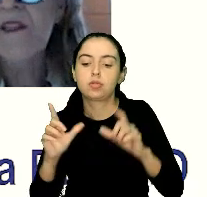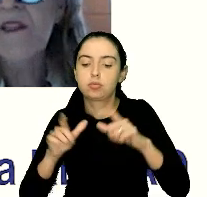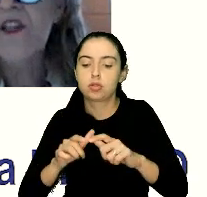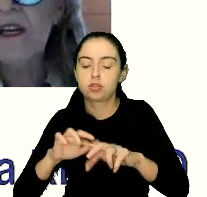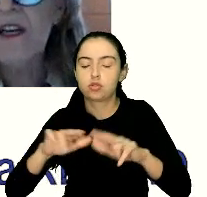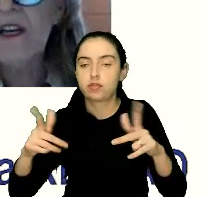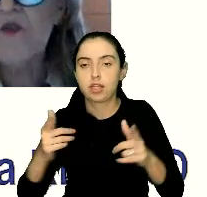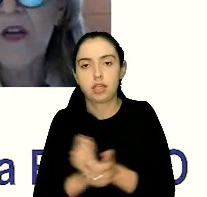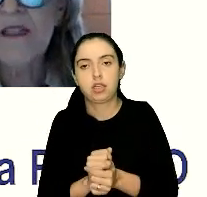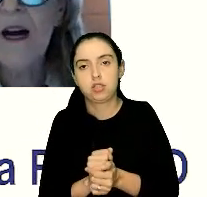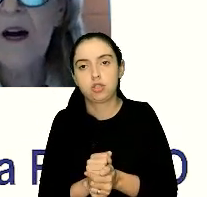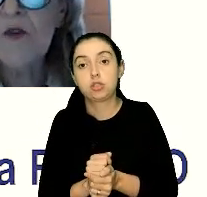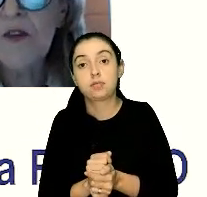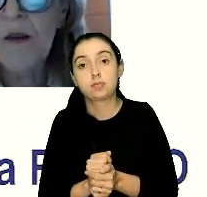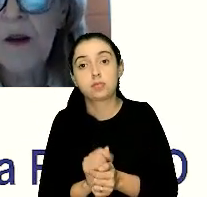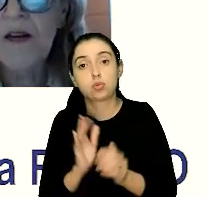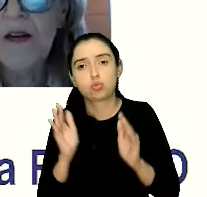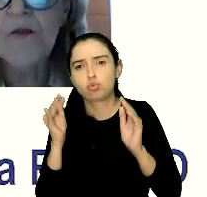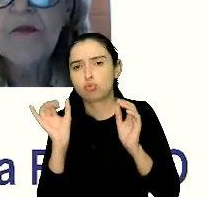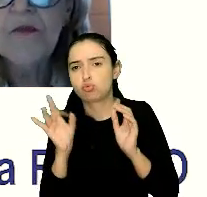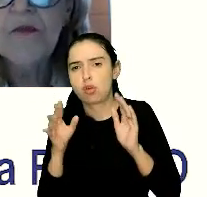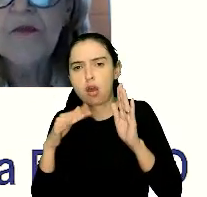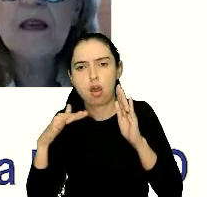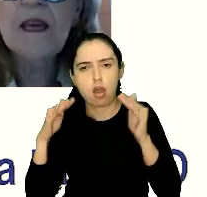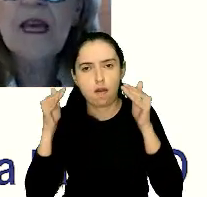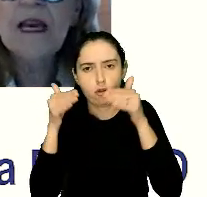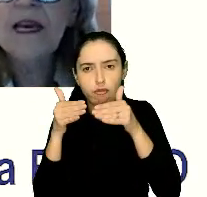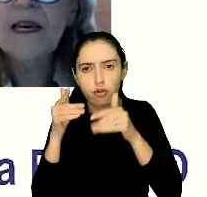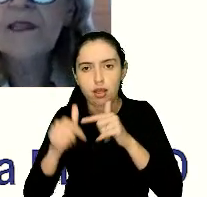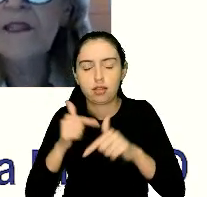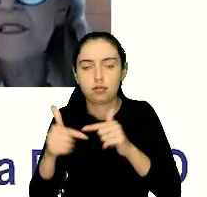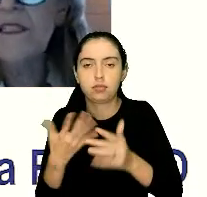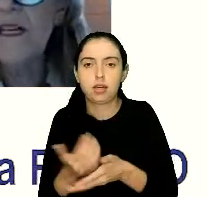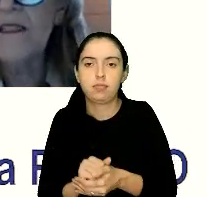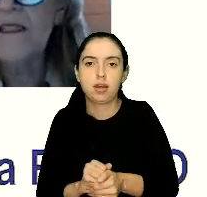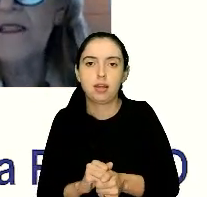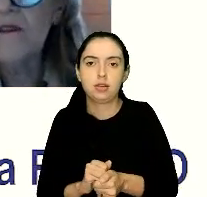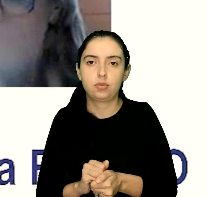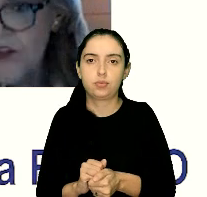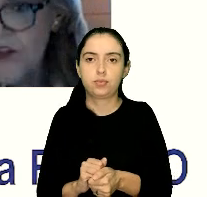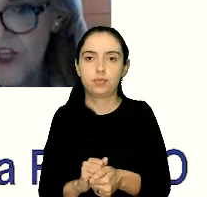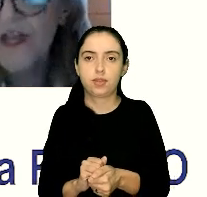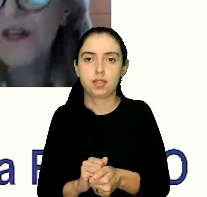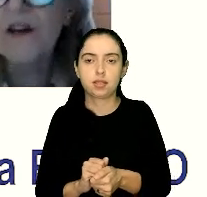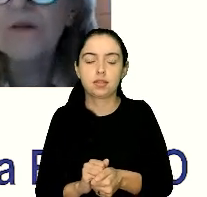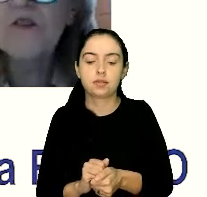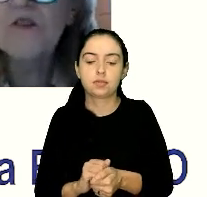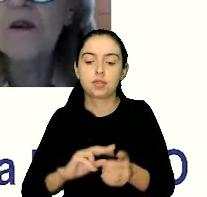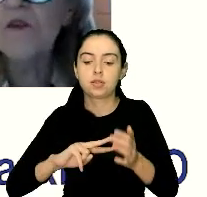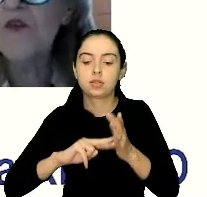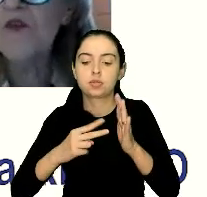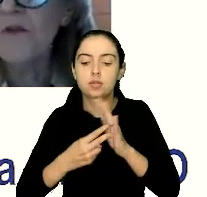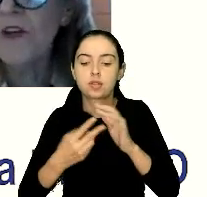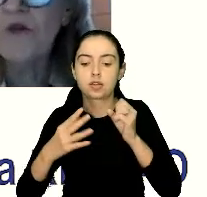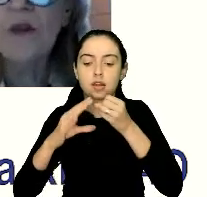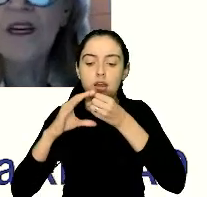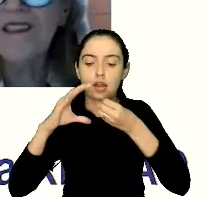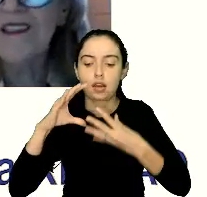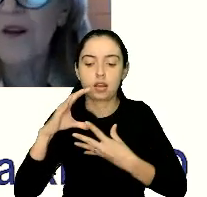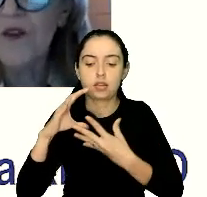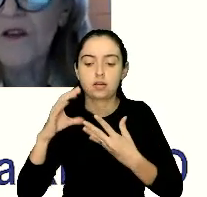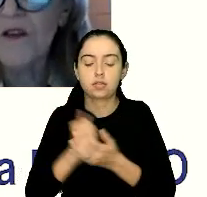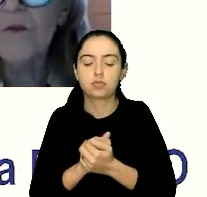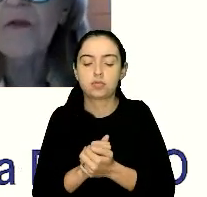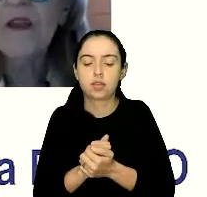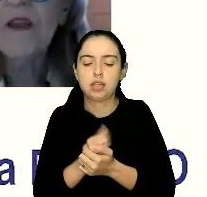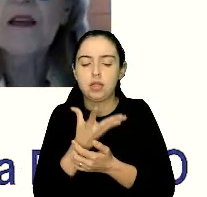né? Ela existe relacionada ao trabalho. E ela é caracterizada genericamente pelo esgotamento,